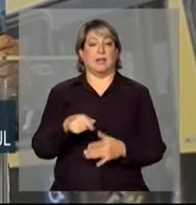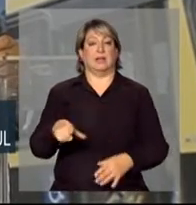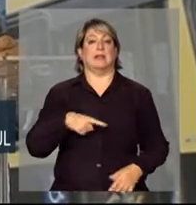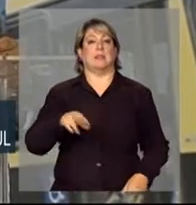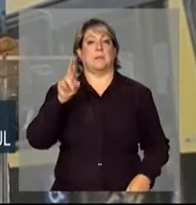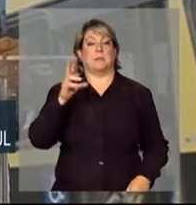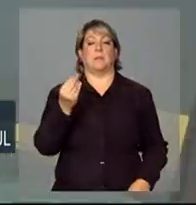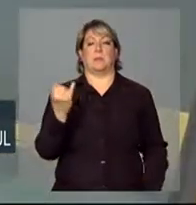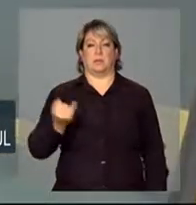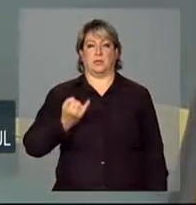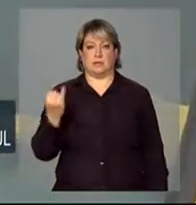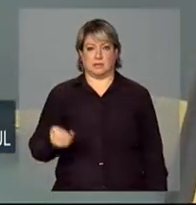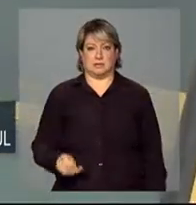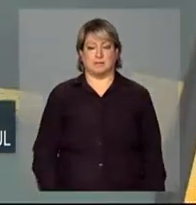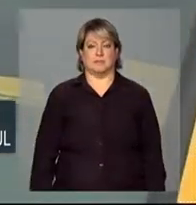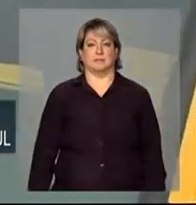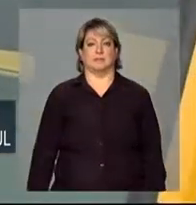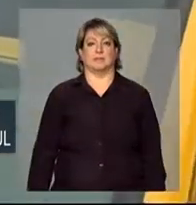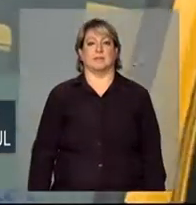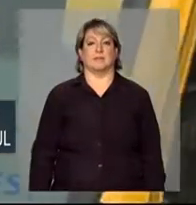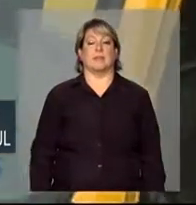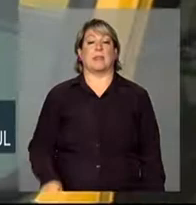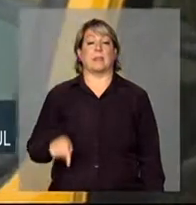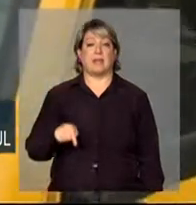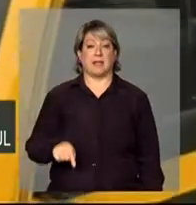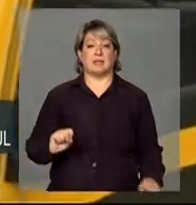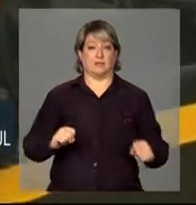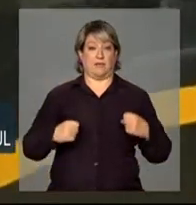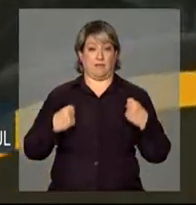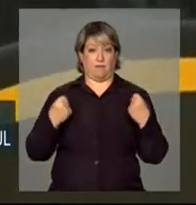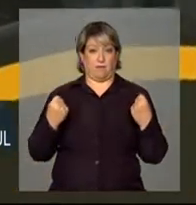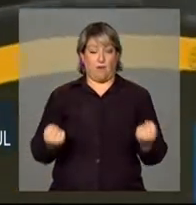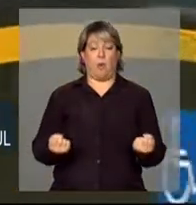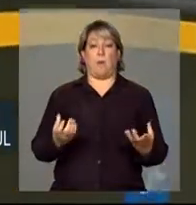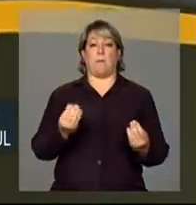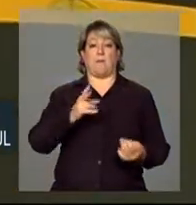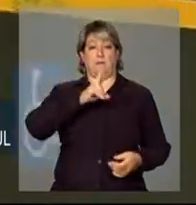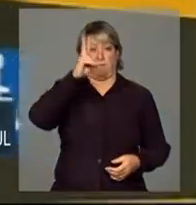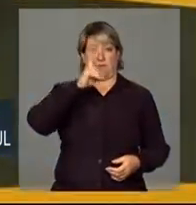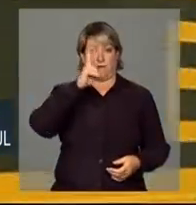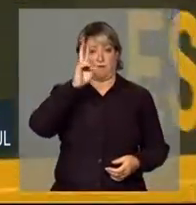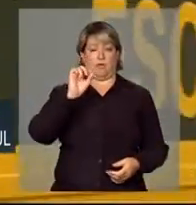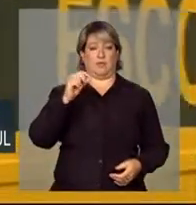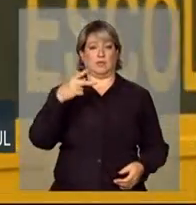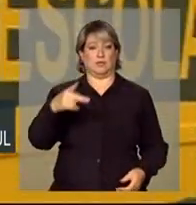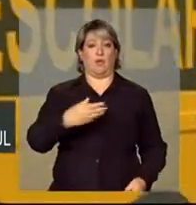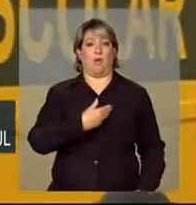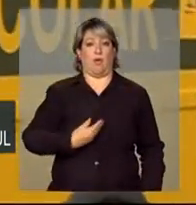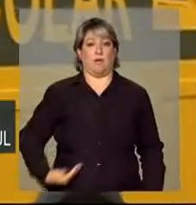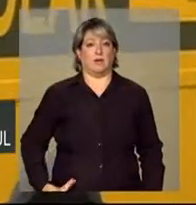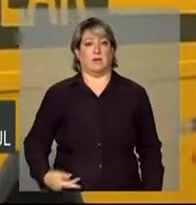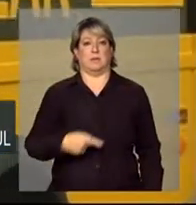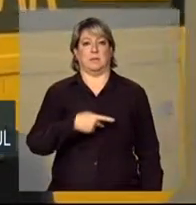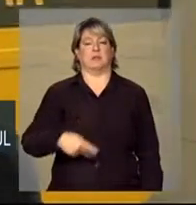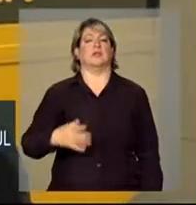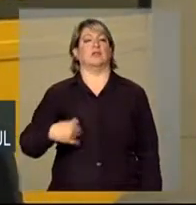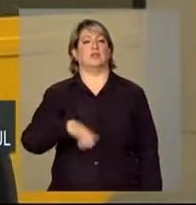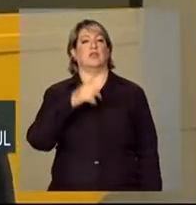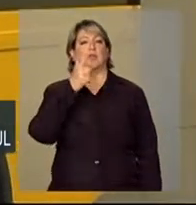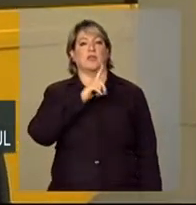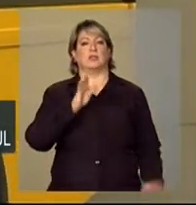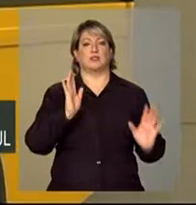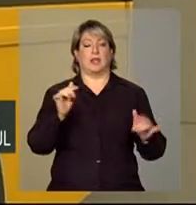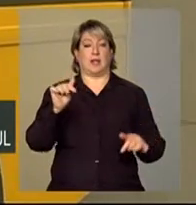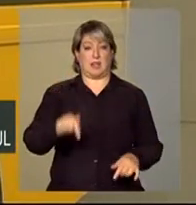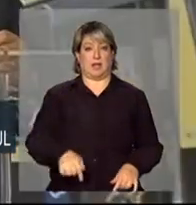muito importante. Sem dúvida alguma, esse esforço é um esforço muito grande. No seu governo, presidente, nós conseguimos já, aqui no Rio